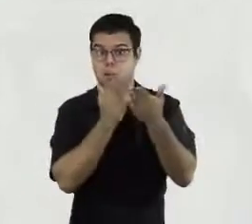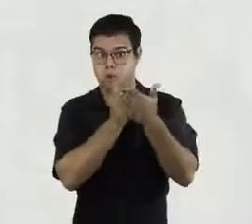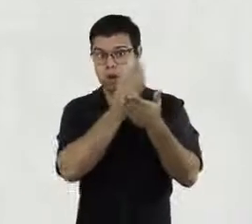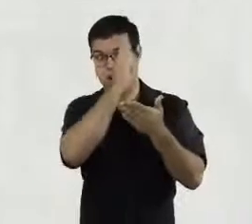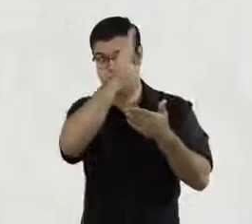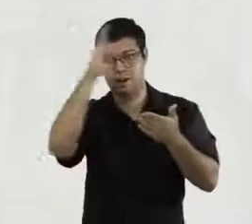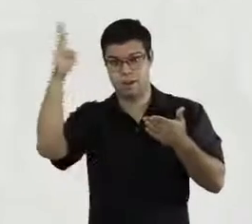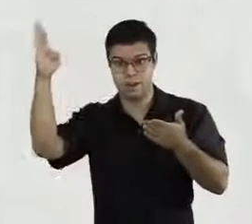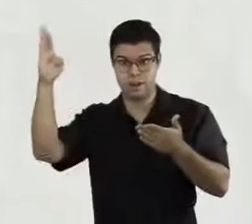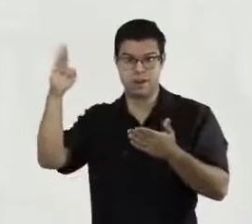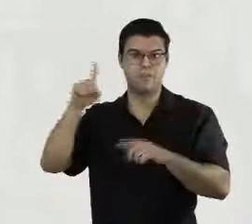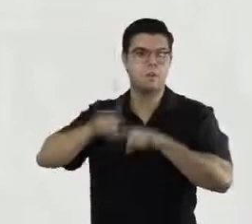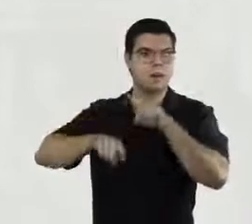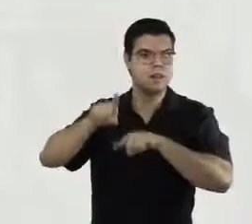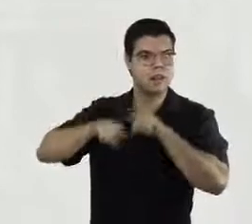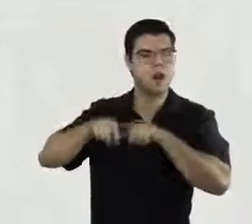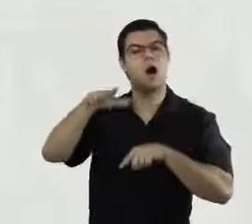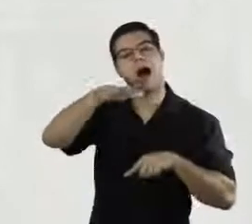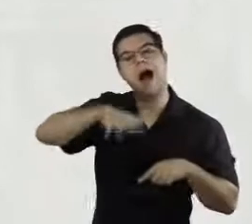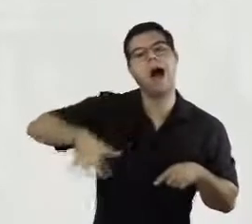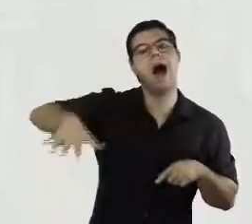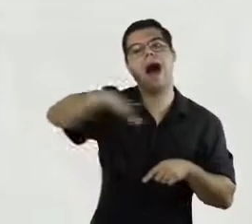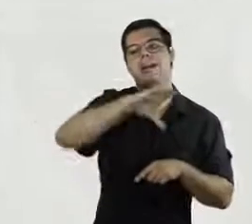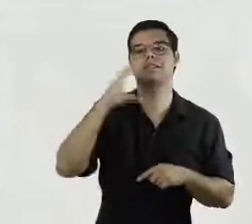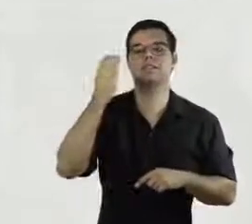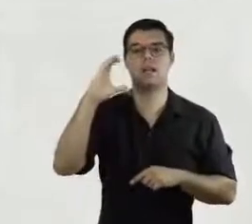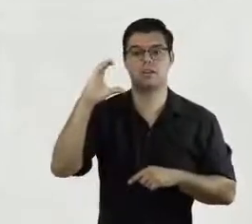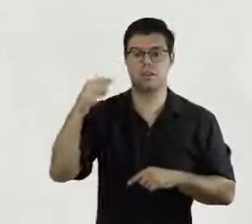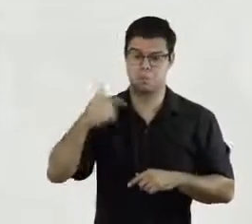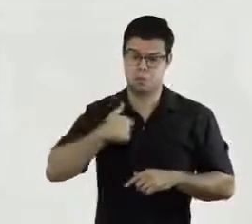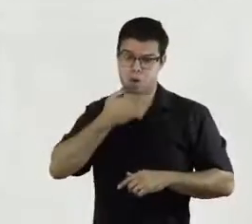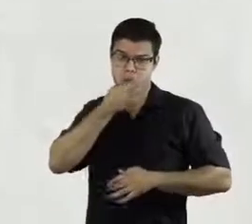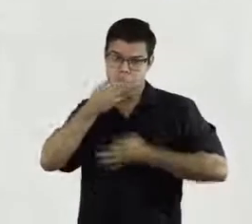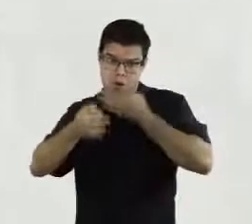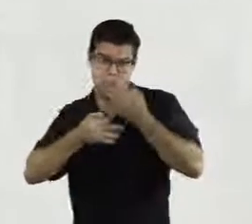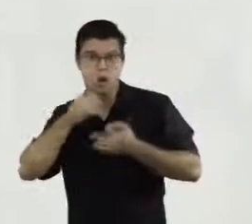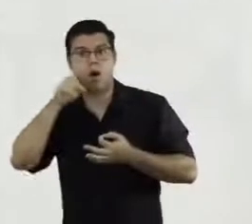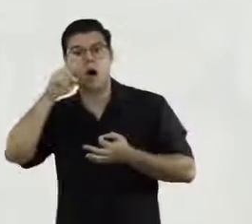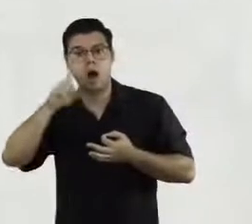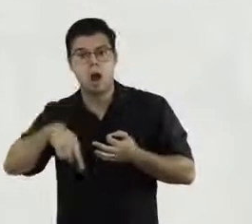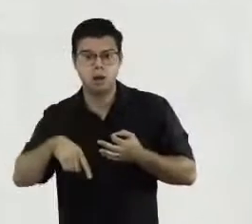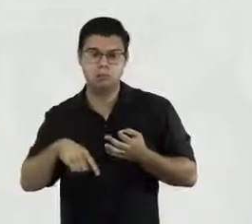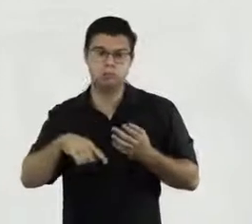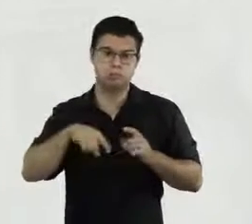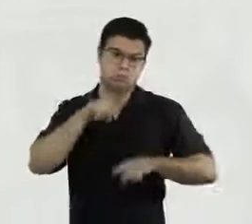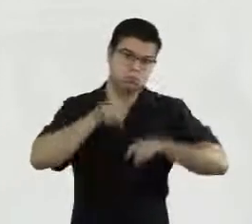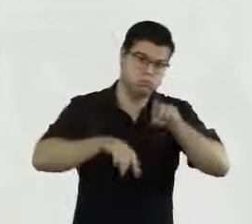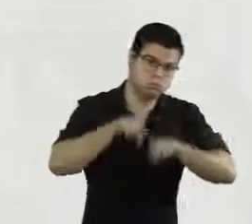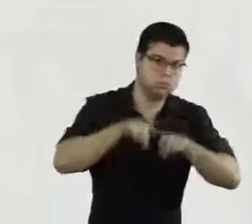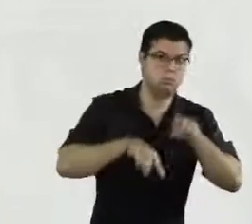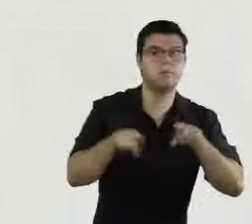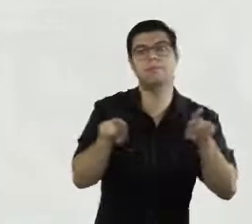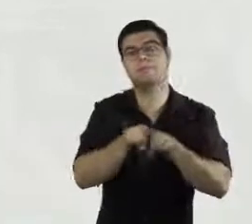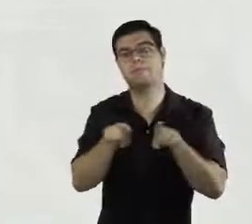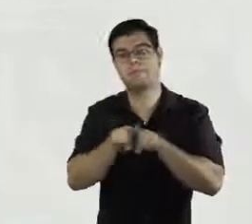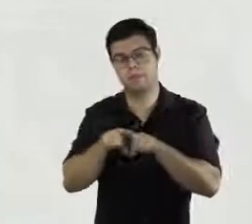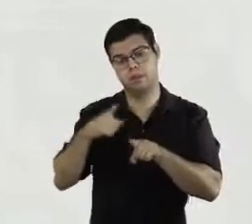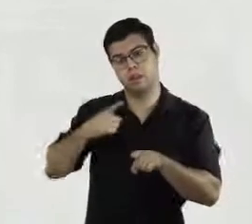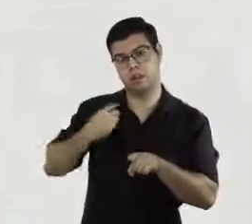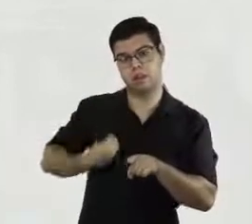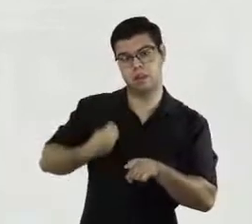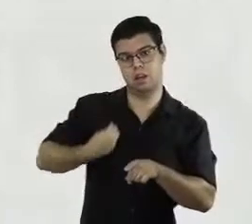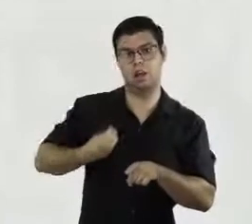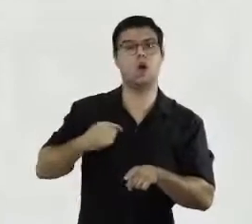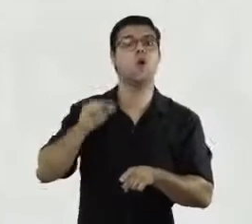campo científico, que eu considero como seu universo de práticas ao mesmo tempo que dele é parte.